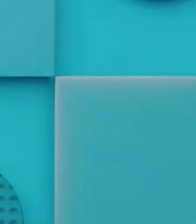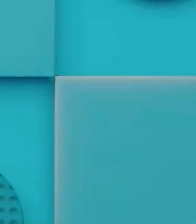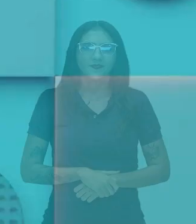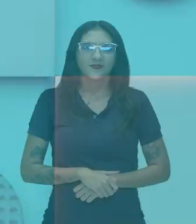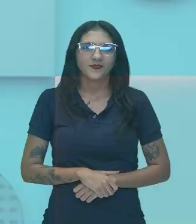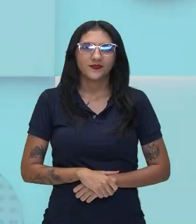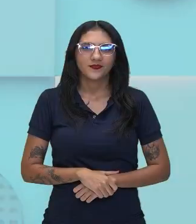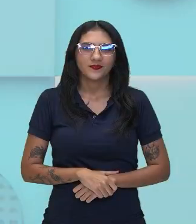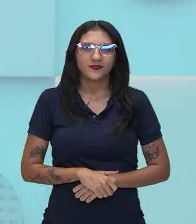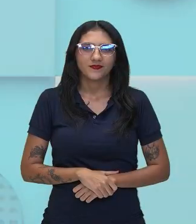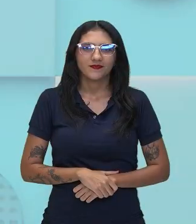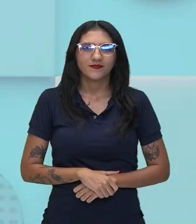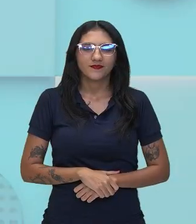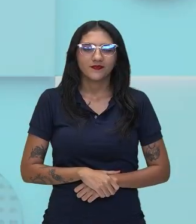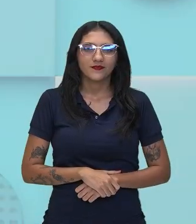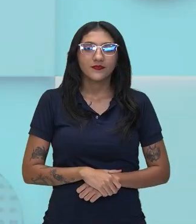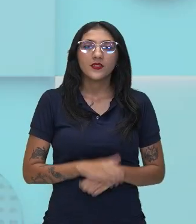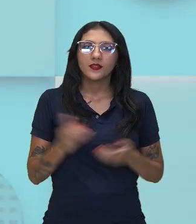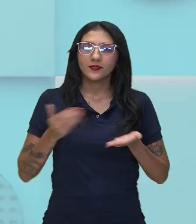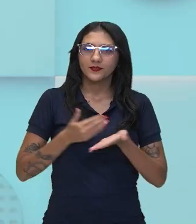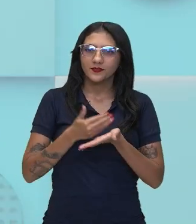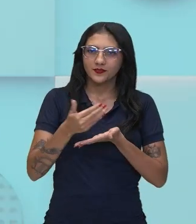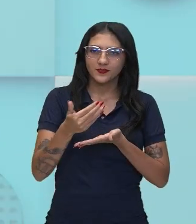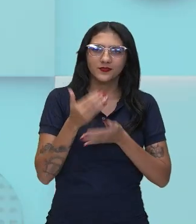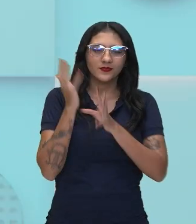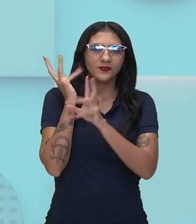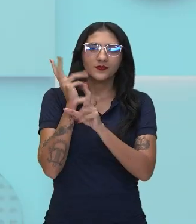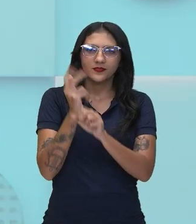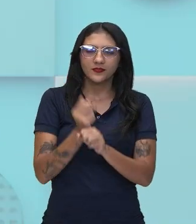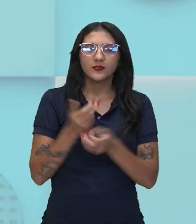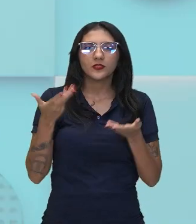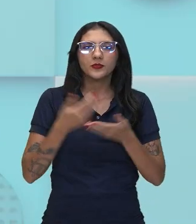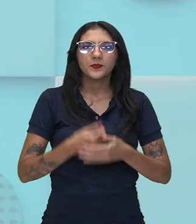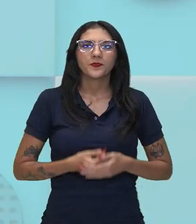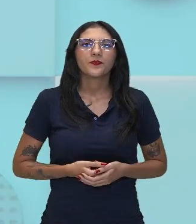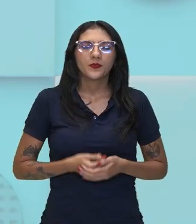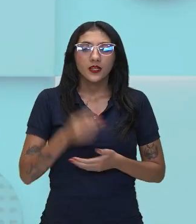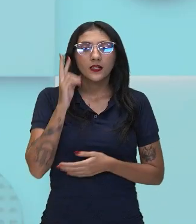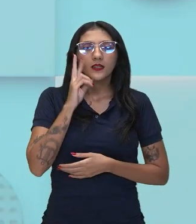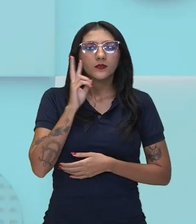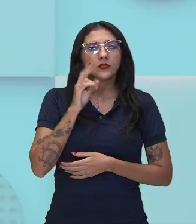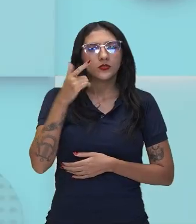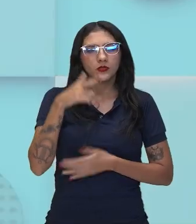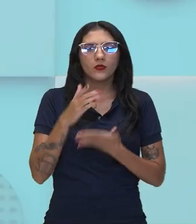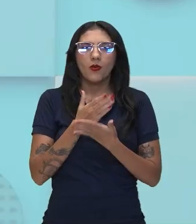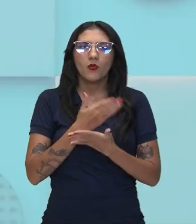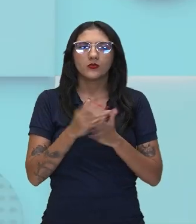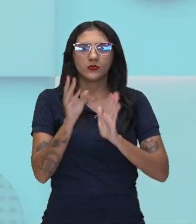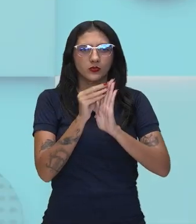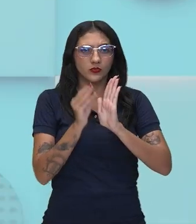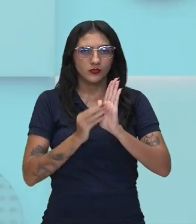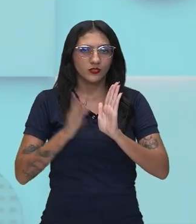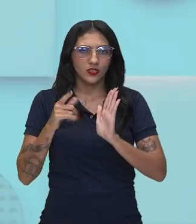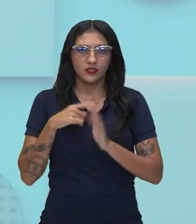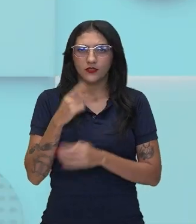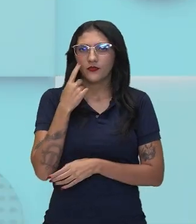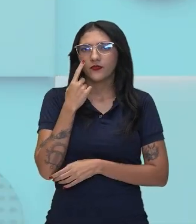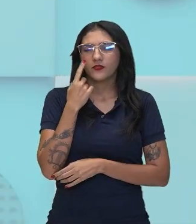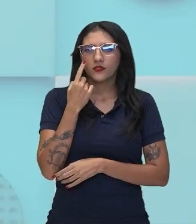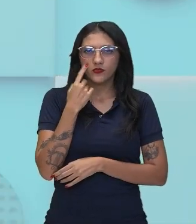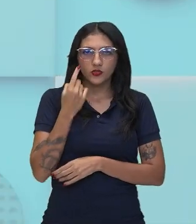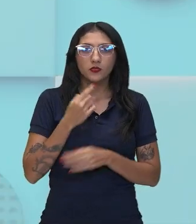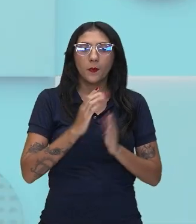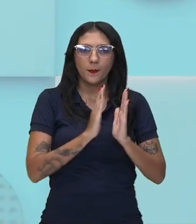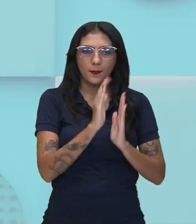Muito bem, nós vamos começar então a nossa revisão, relembrando alguns conteúdos que nós vimos então na nossa